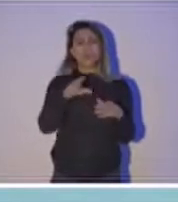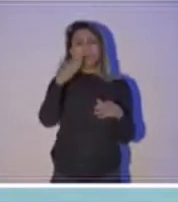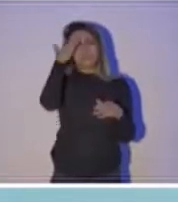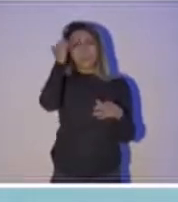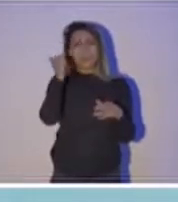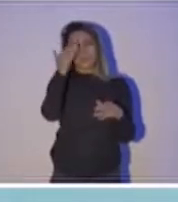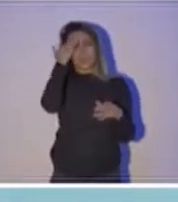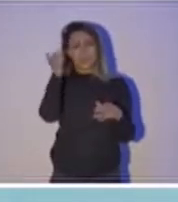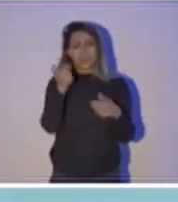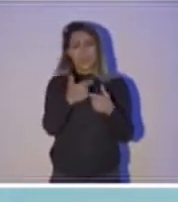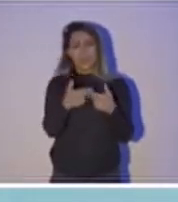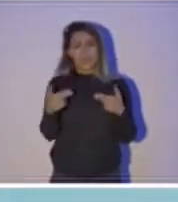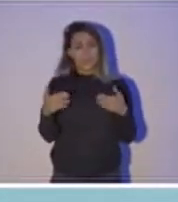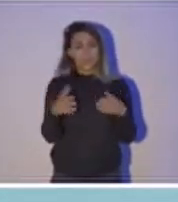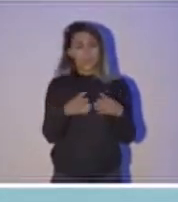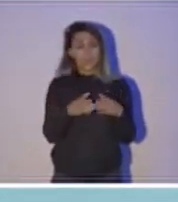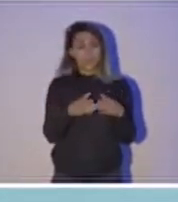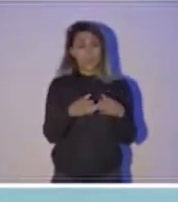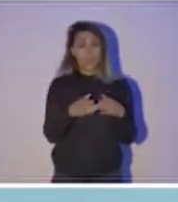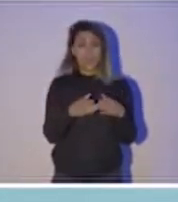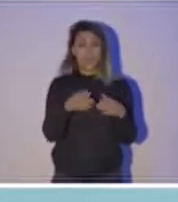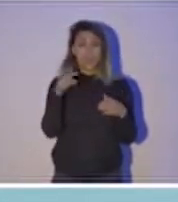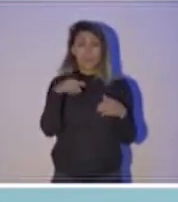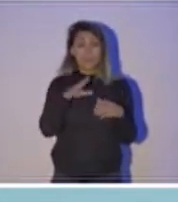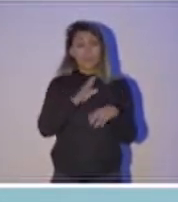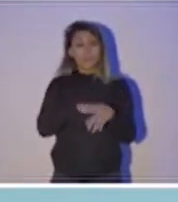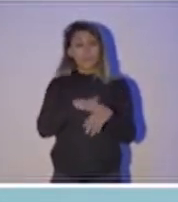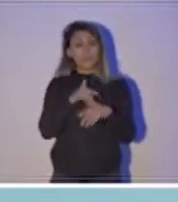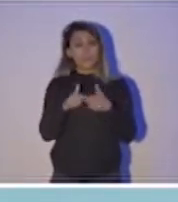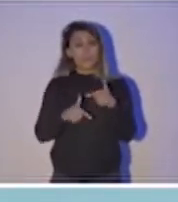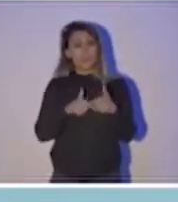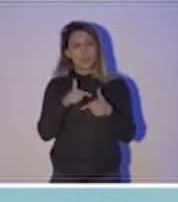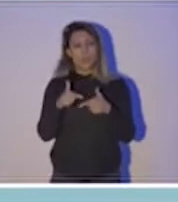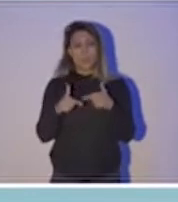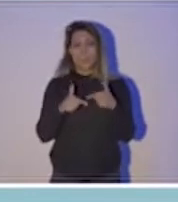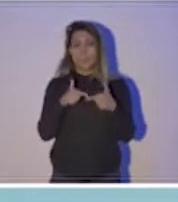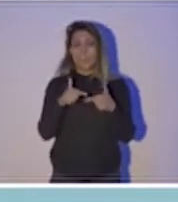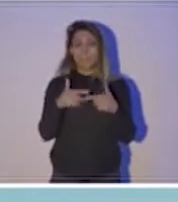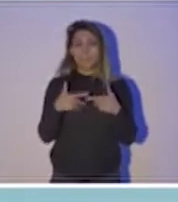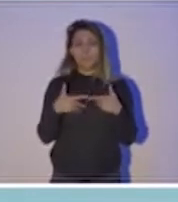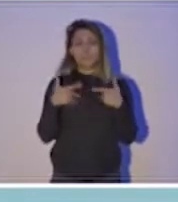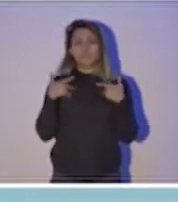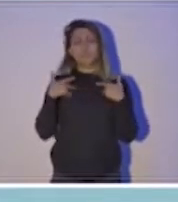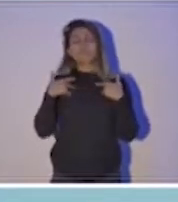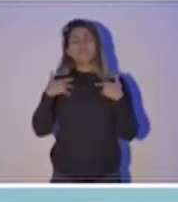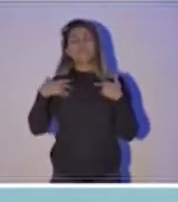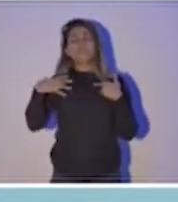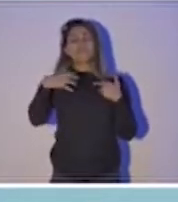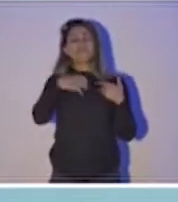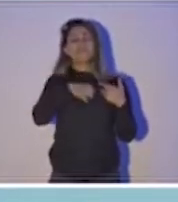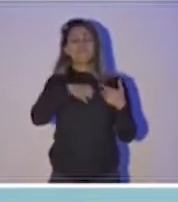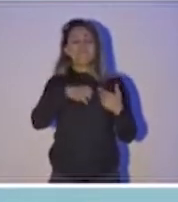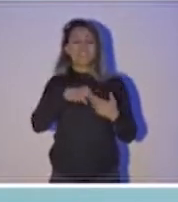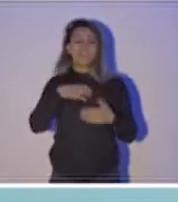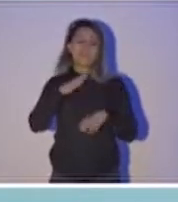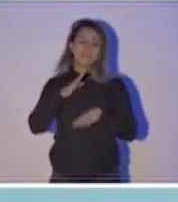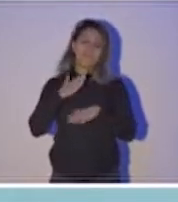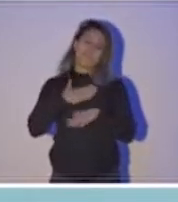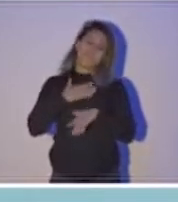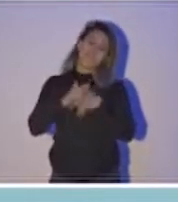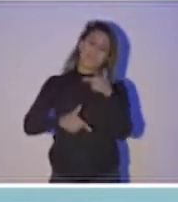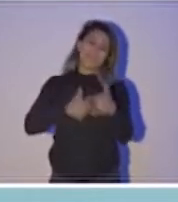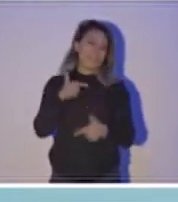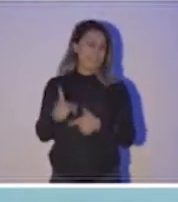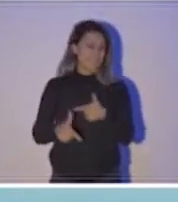E talvez seja essa uma das tarefas que mais dão sentido à minha prática. Em muitos momentos de